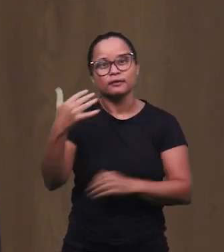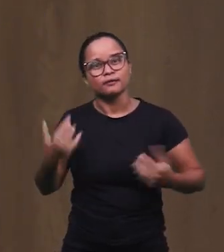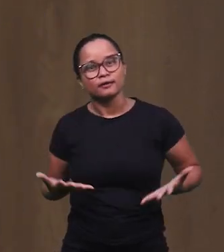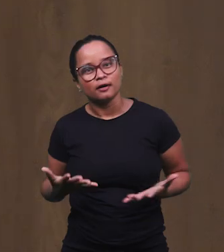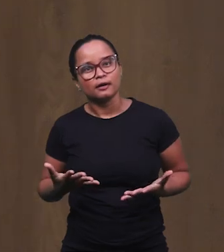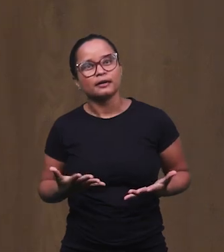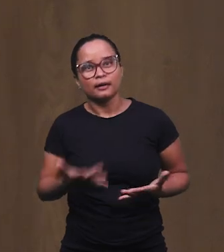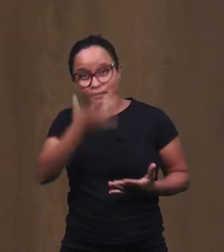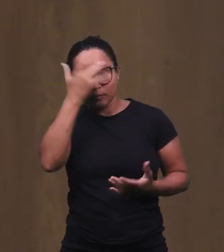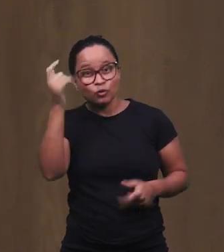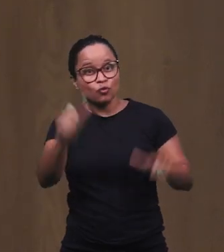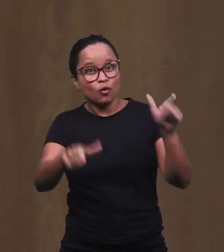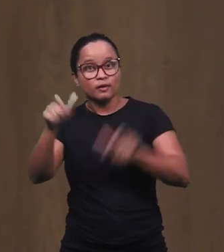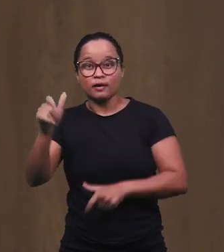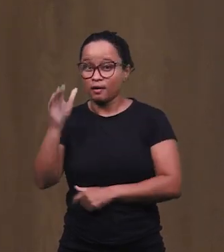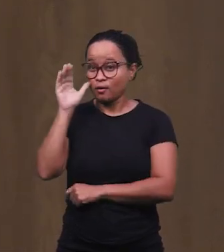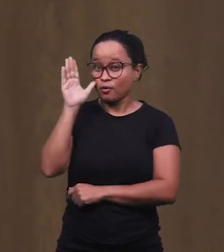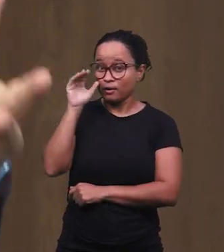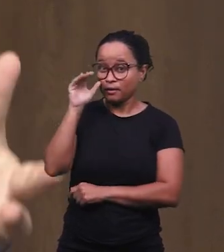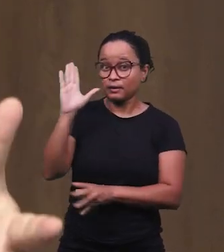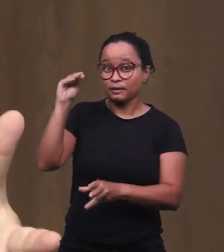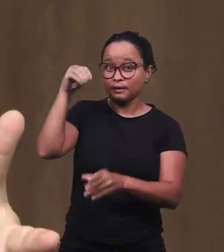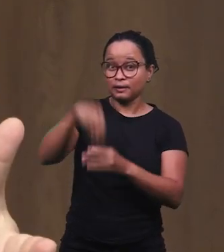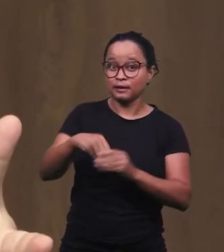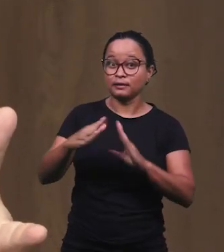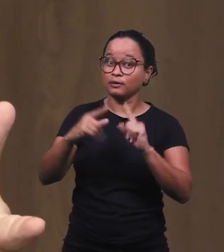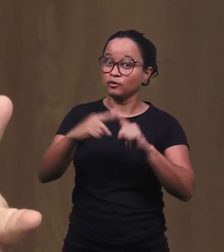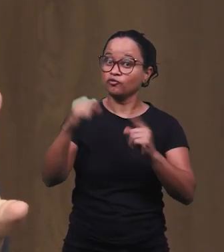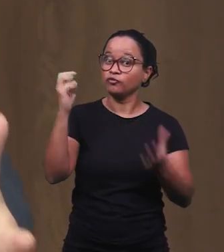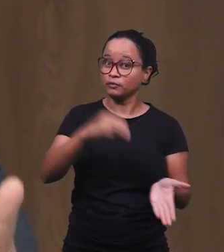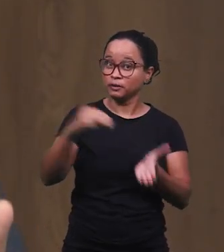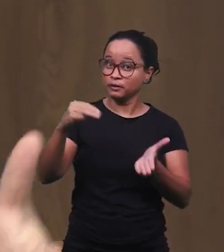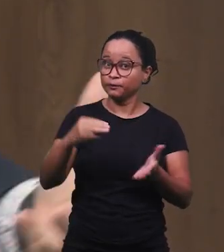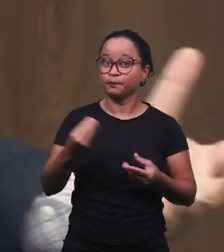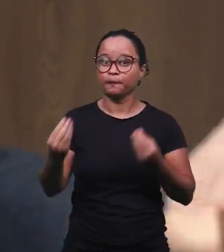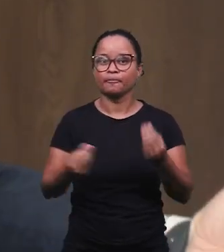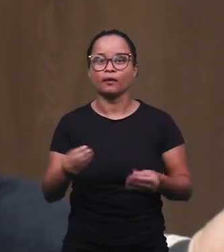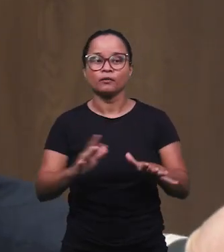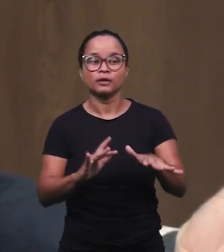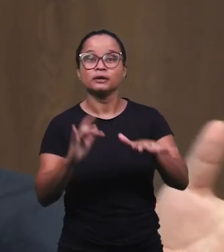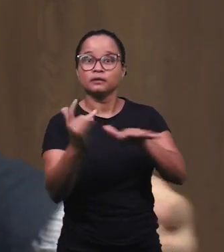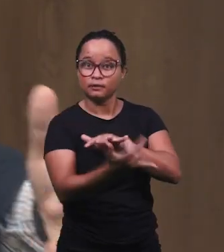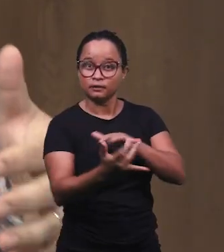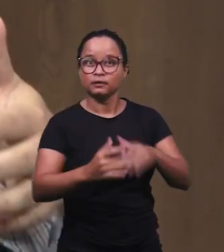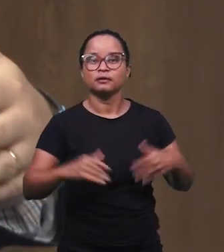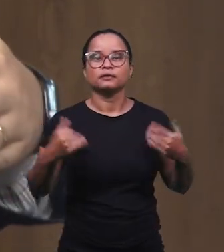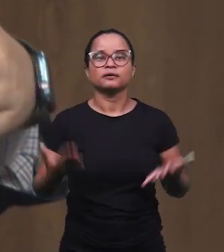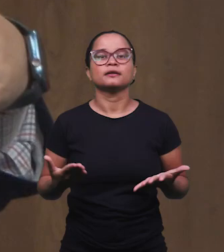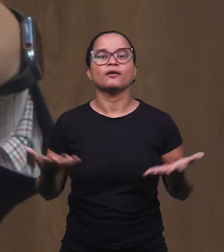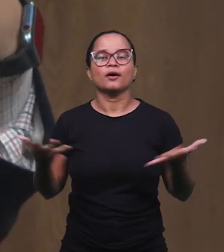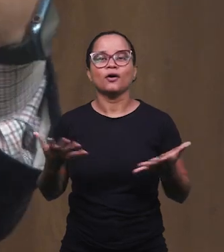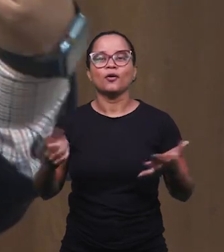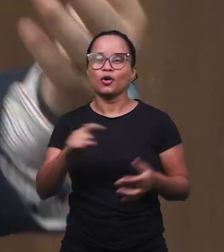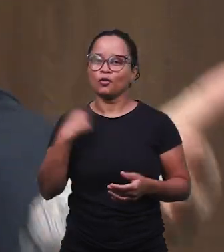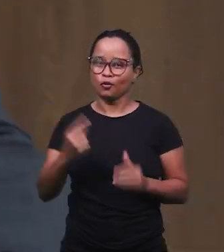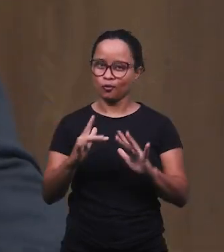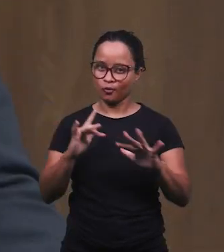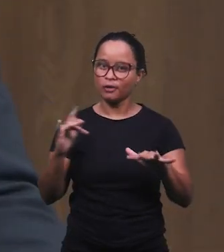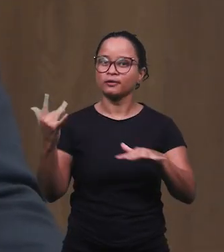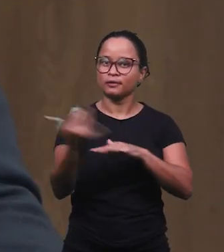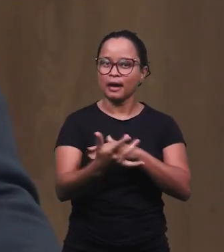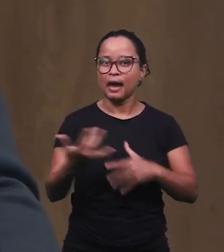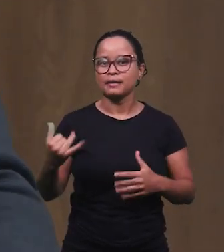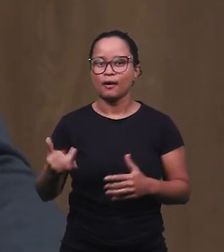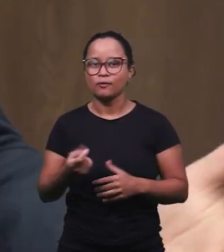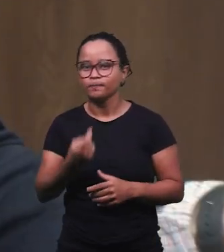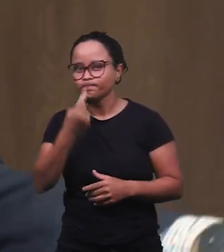sentem curiosidade sobre o que acontece dentro das nossas igrejas. Com as redes sociais, nós estamos aproximando essas